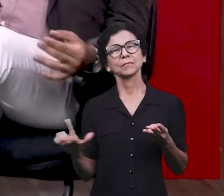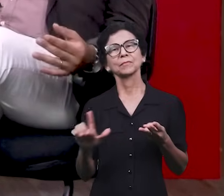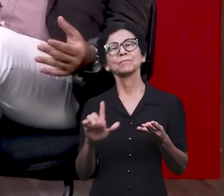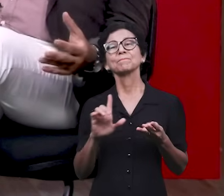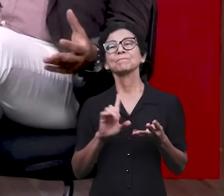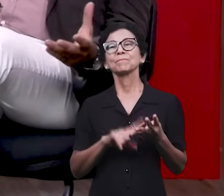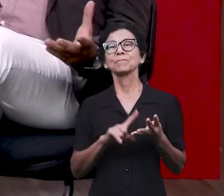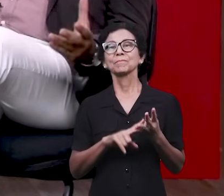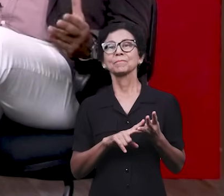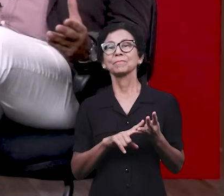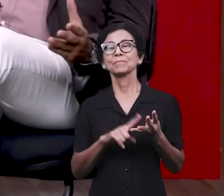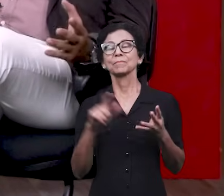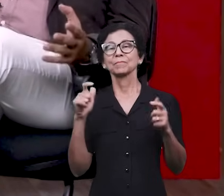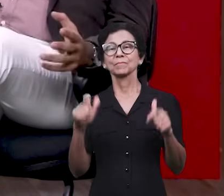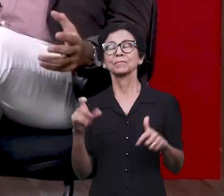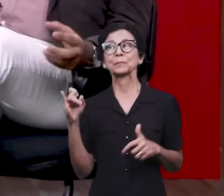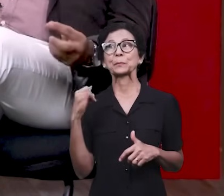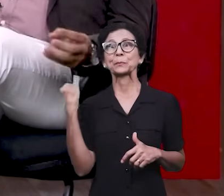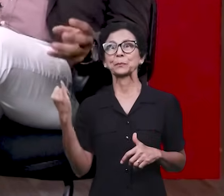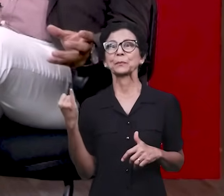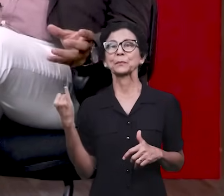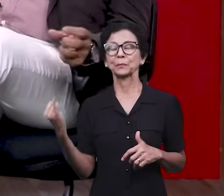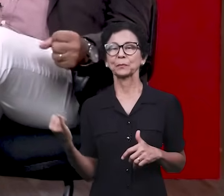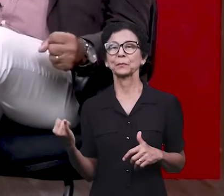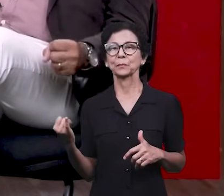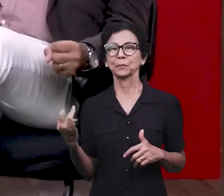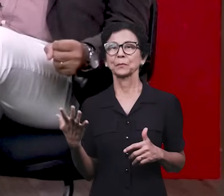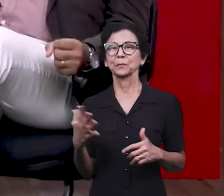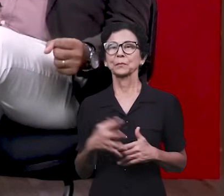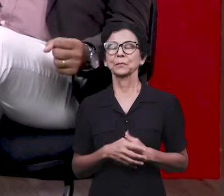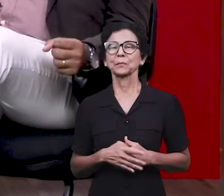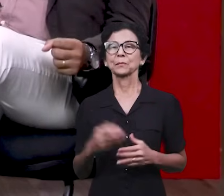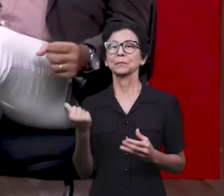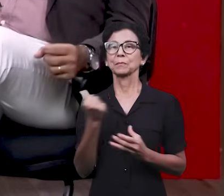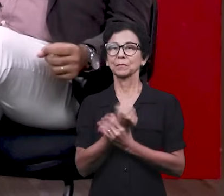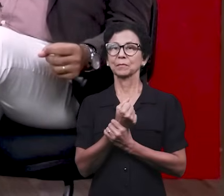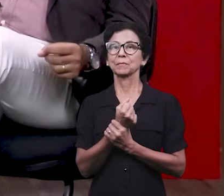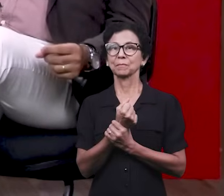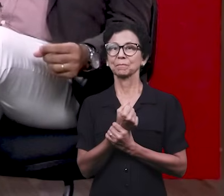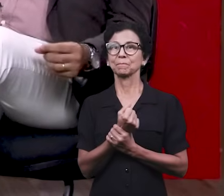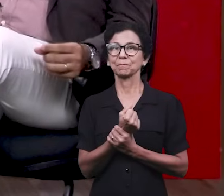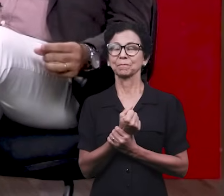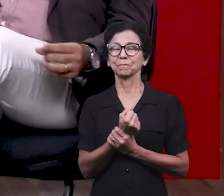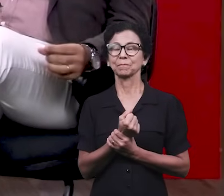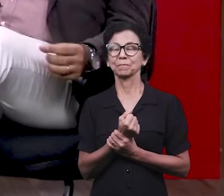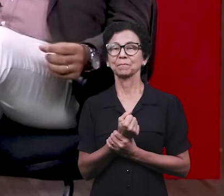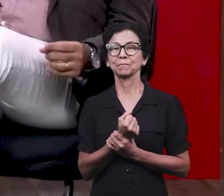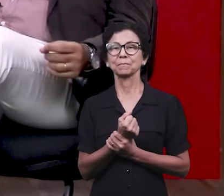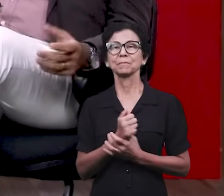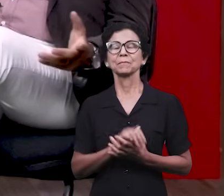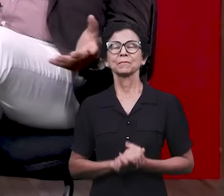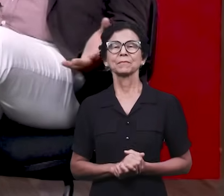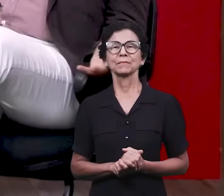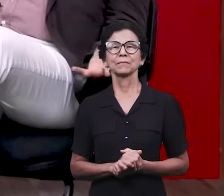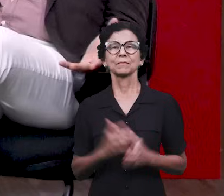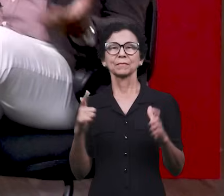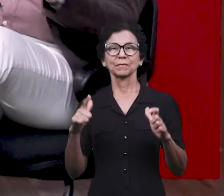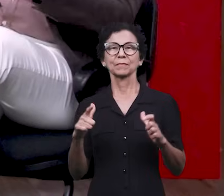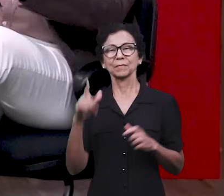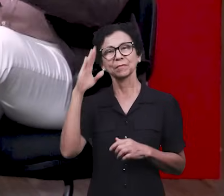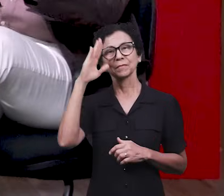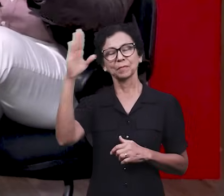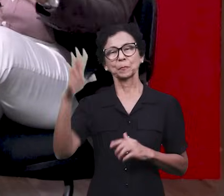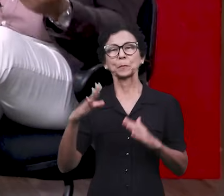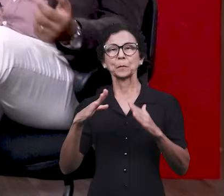é? Então ali nós tínhamos uma morada principal. Então, em Gerar, quando nós já começamos